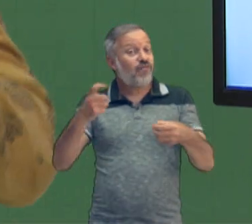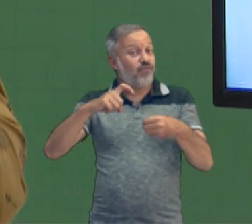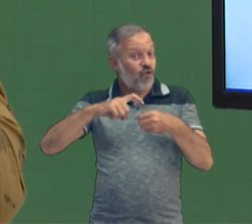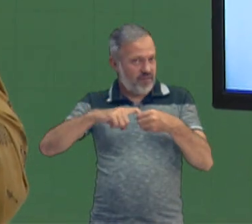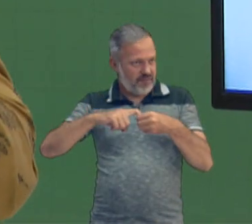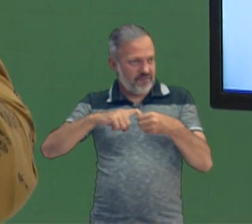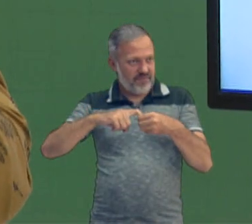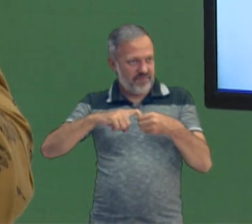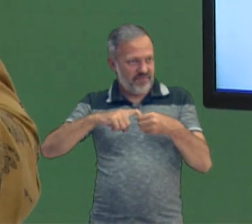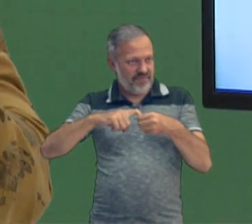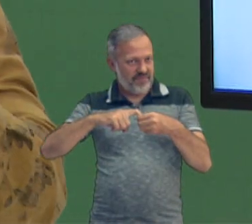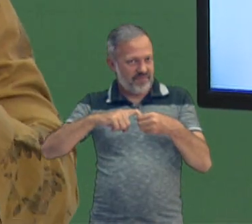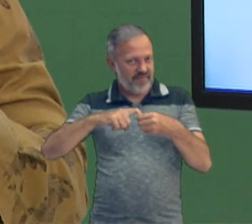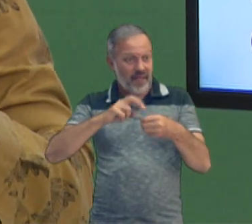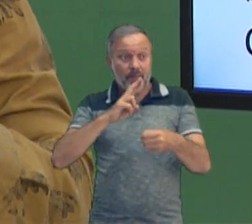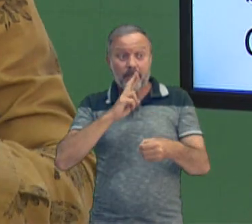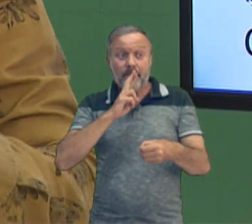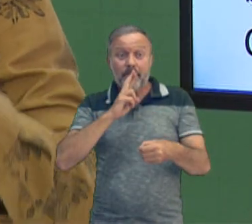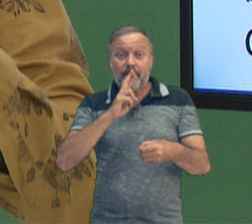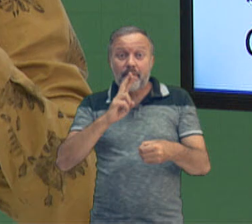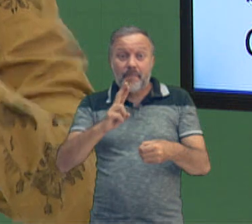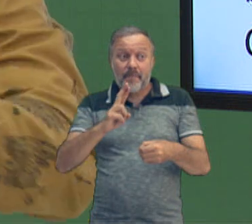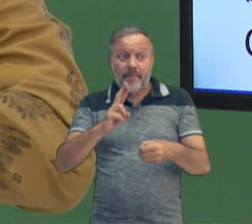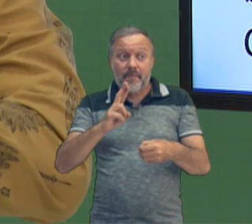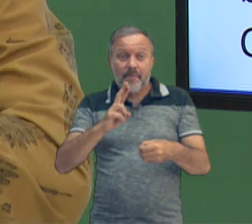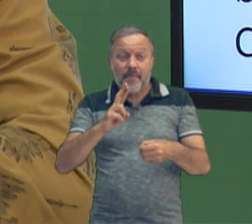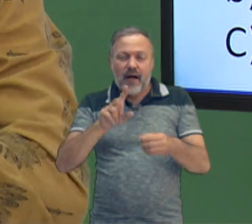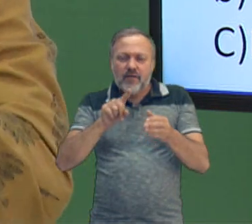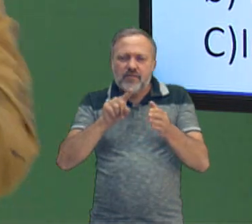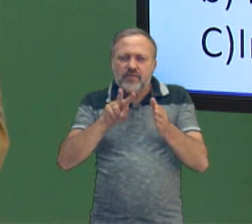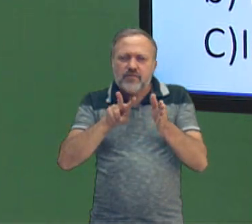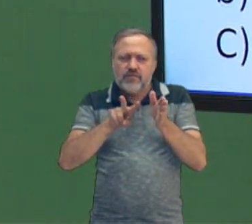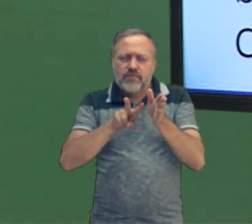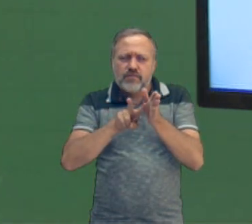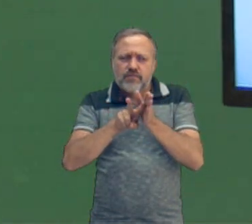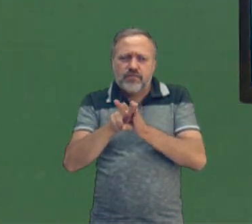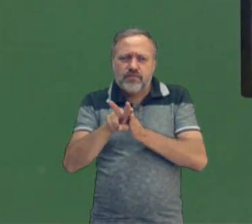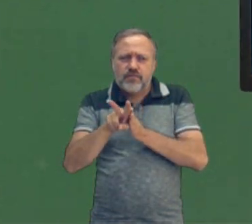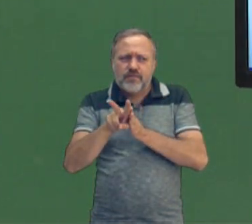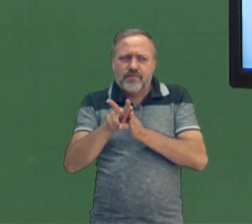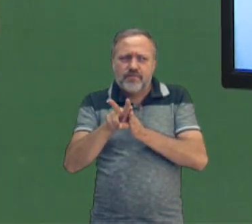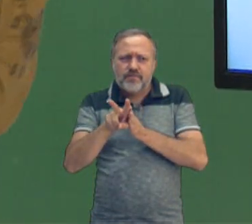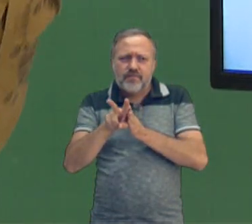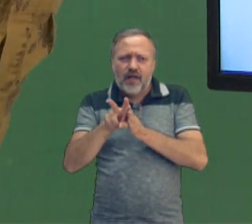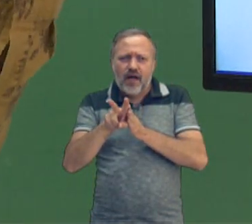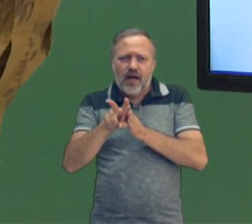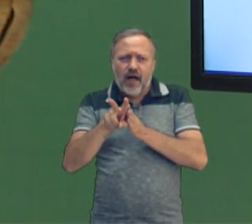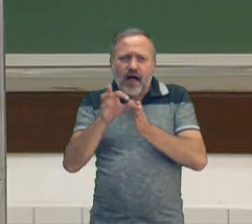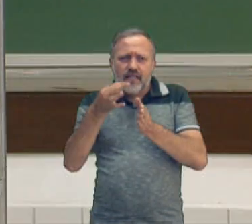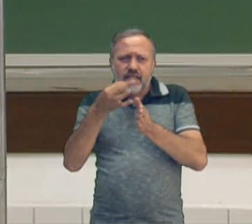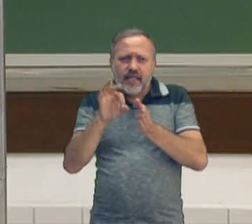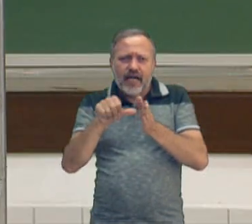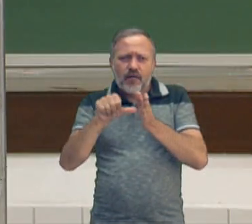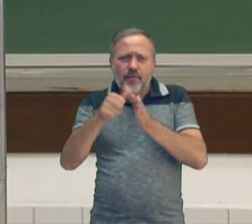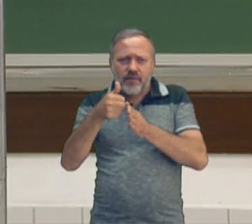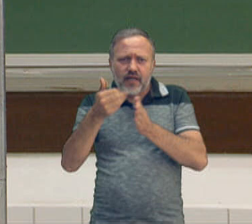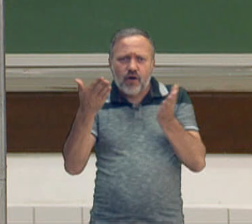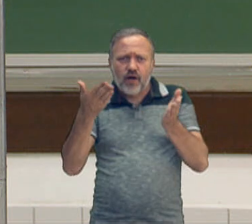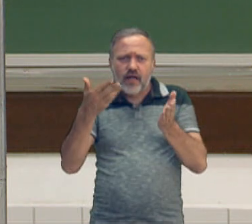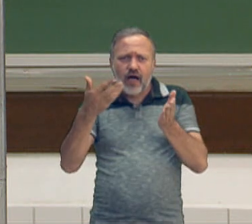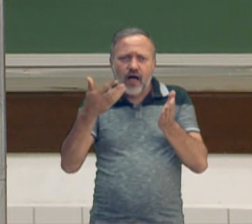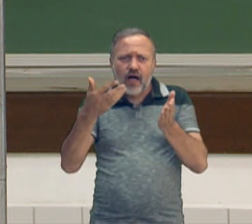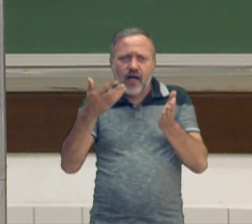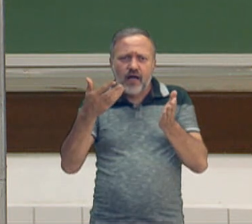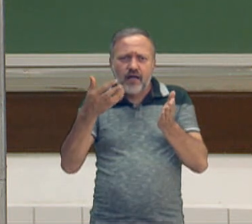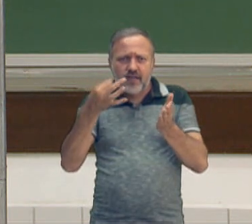Retornamos aqui com a resposta para o nosso quiz. Como é que estão indo? Acertaram a primeira questão? E a segunda agora?